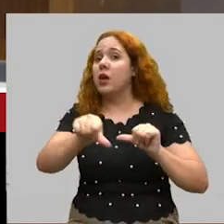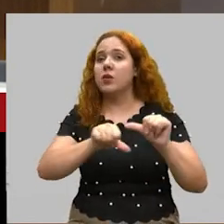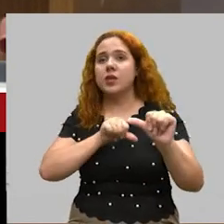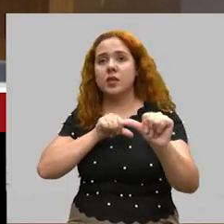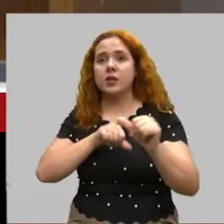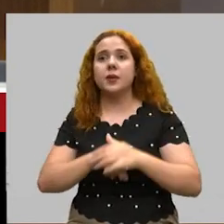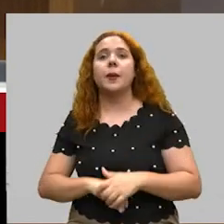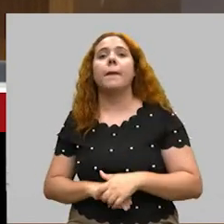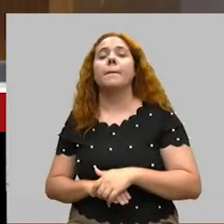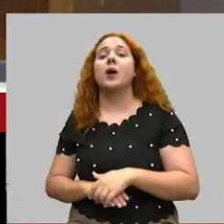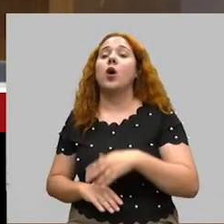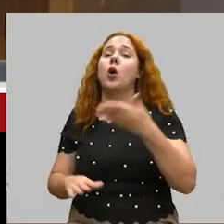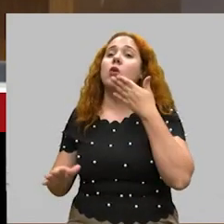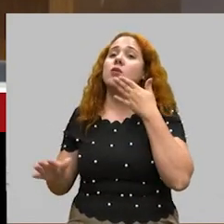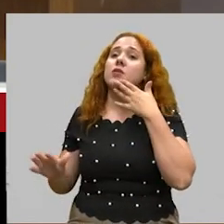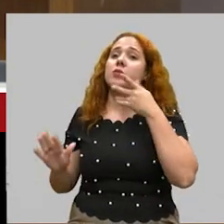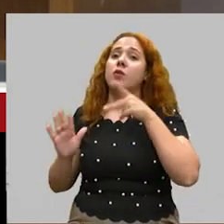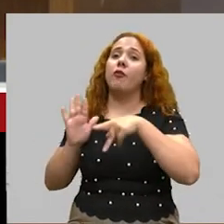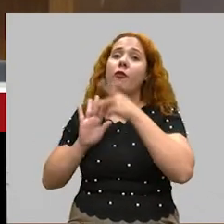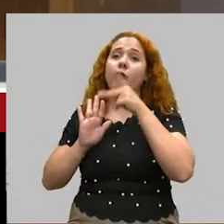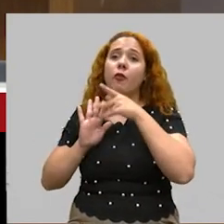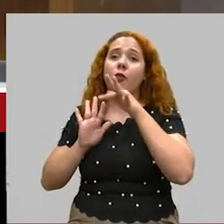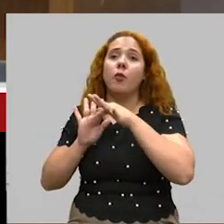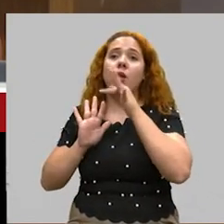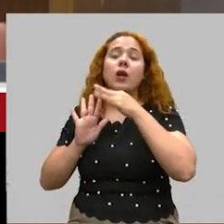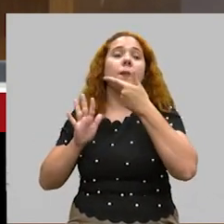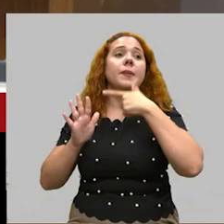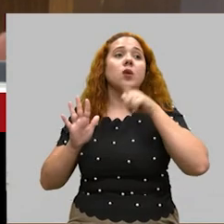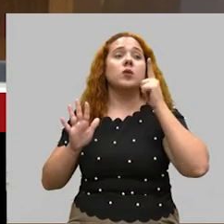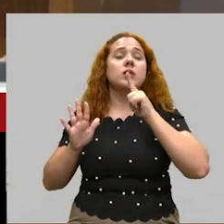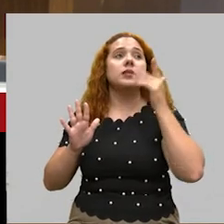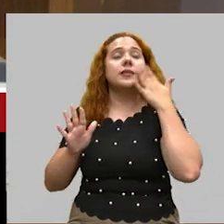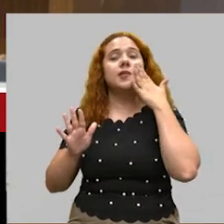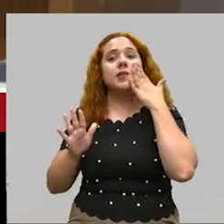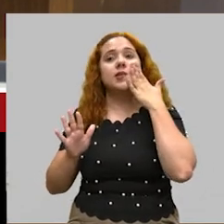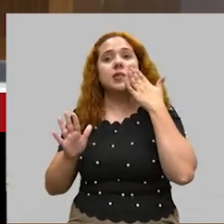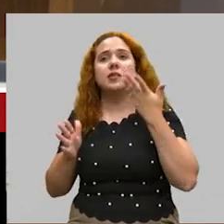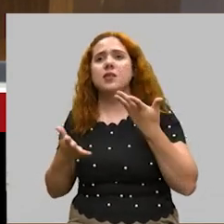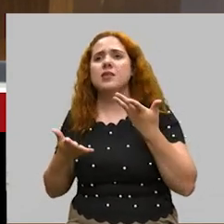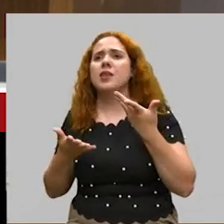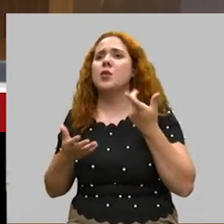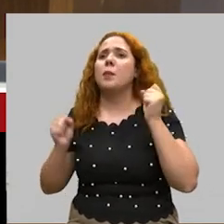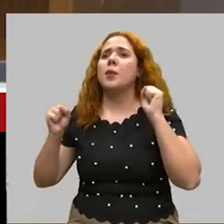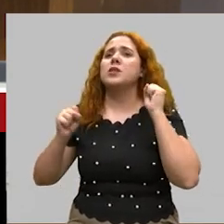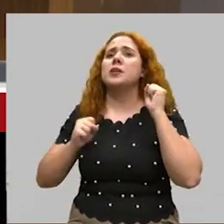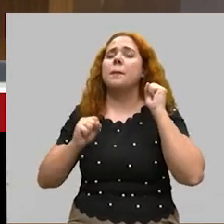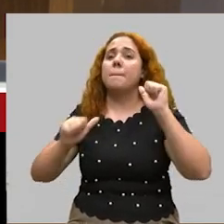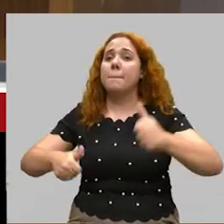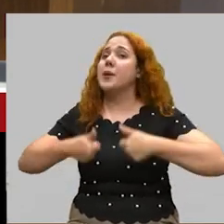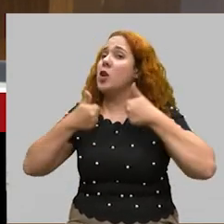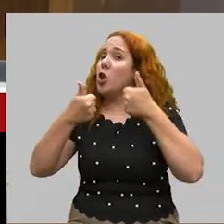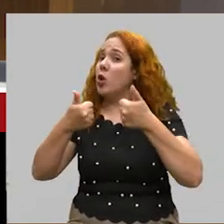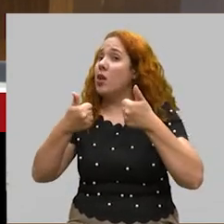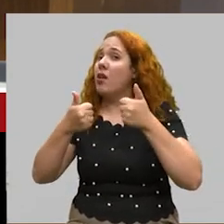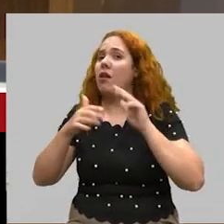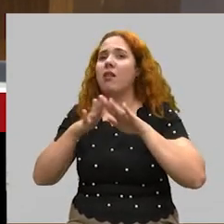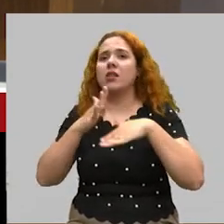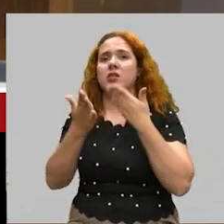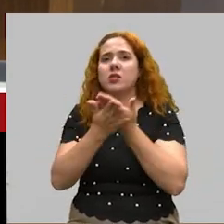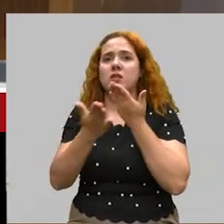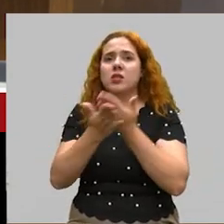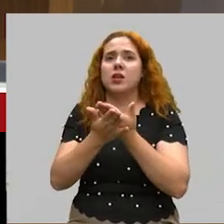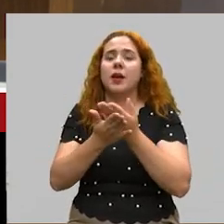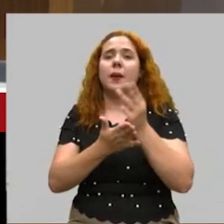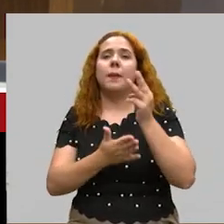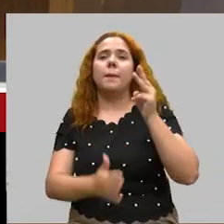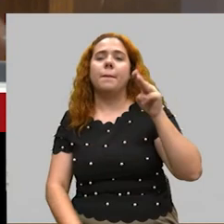formulários para entender o que nós podemos aprimorar dessas Ness nessa oferta Educacional nessas duas escolas uma da Metropolitana b e a